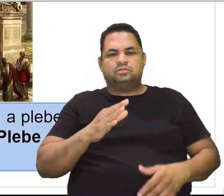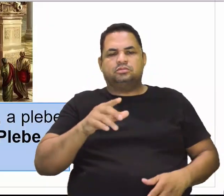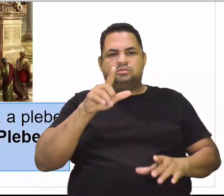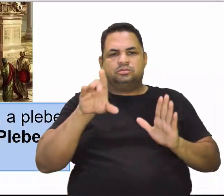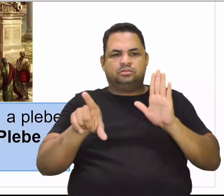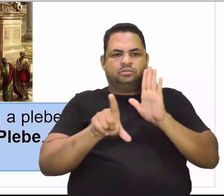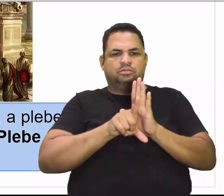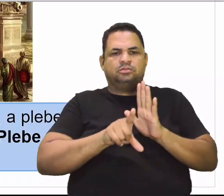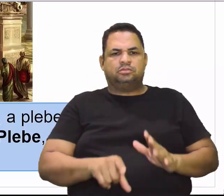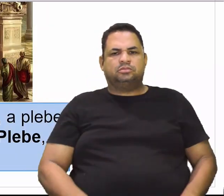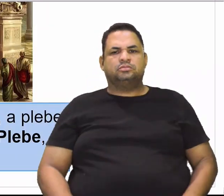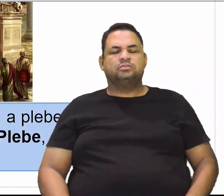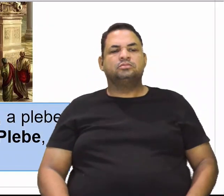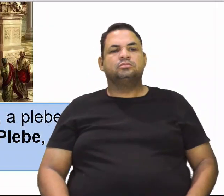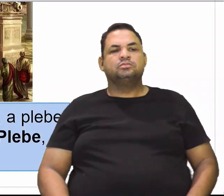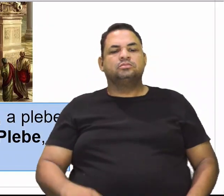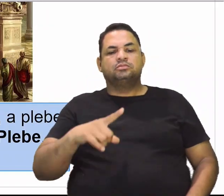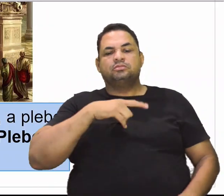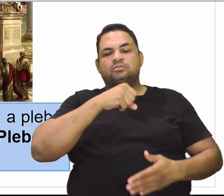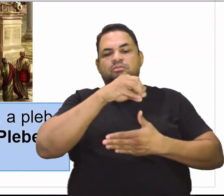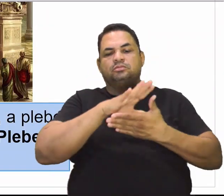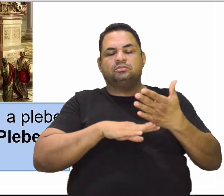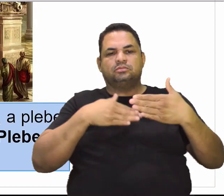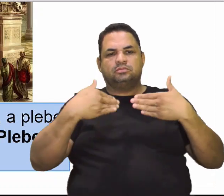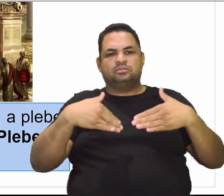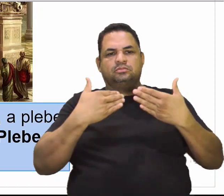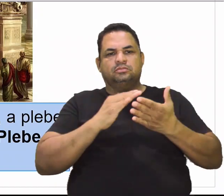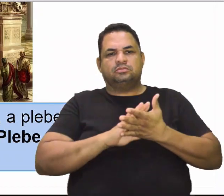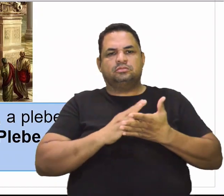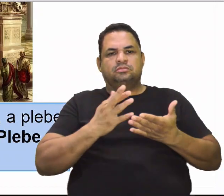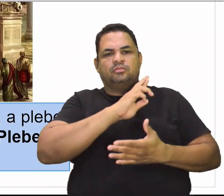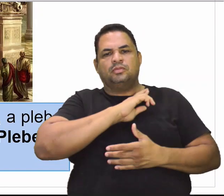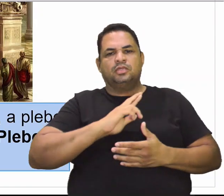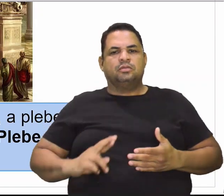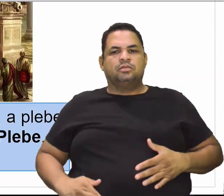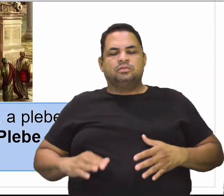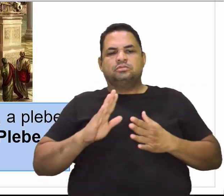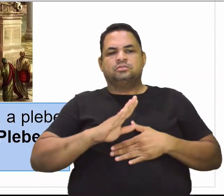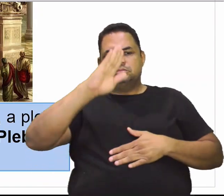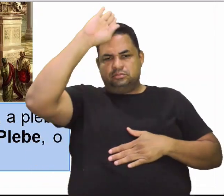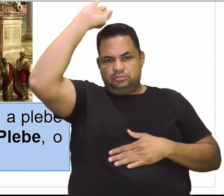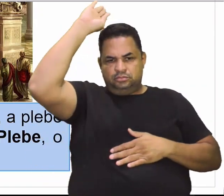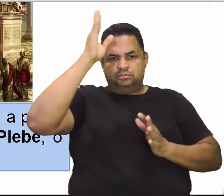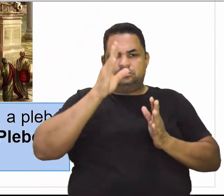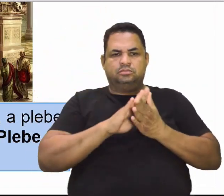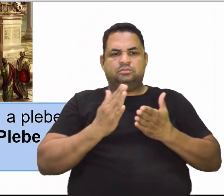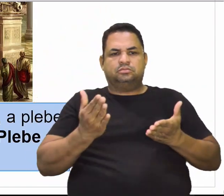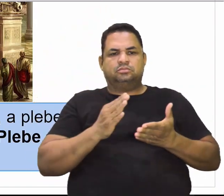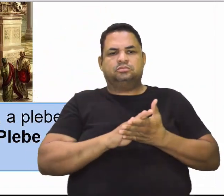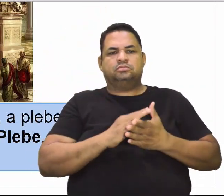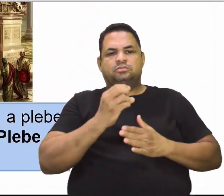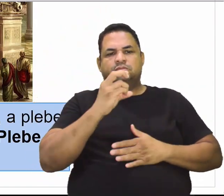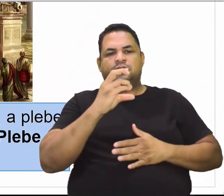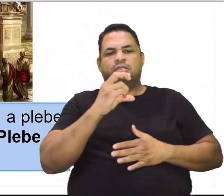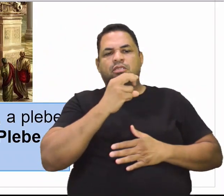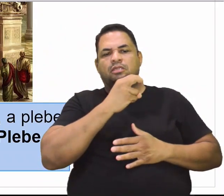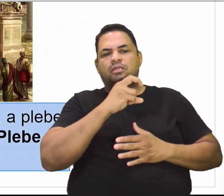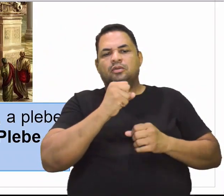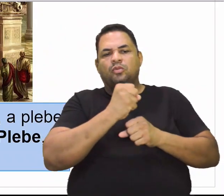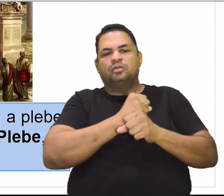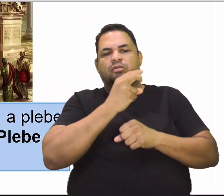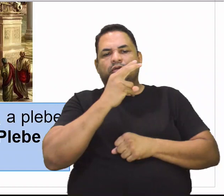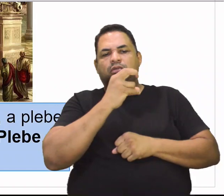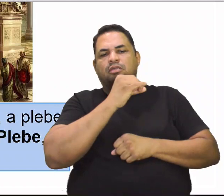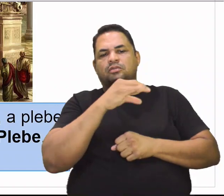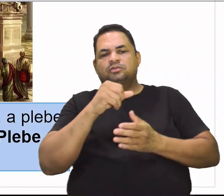revisão, hein? Tem questões de prova aí. A República Romana ela vai de 509 a